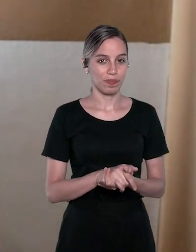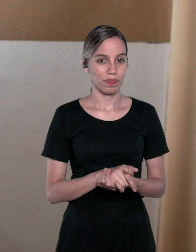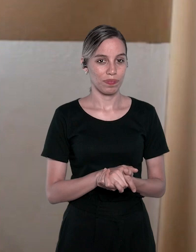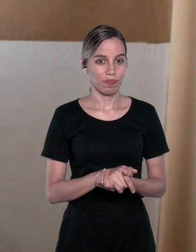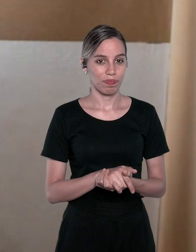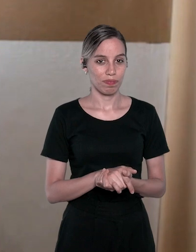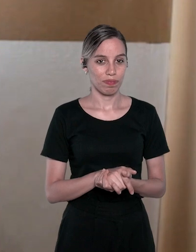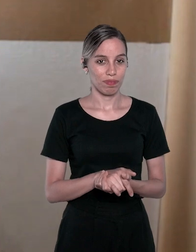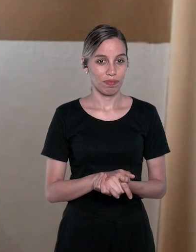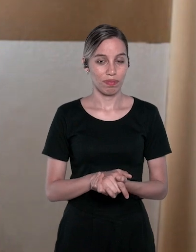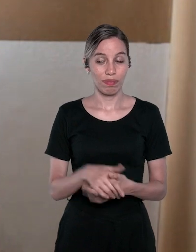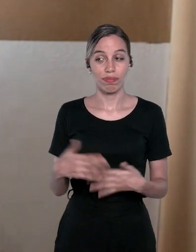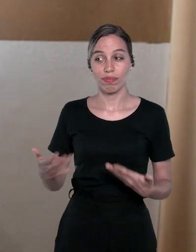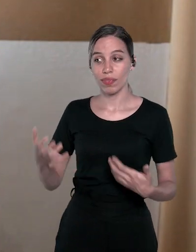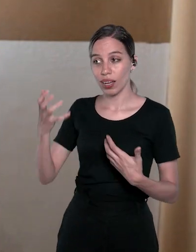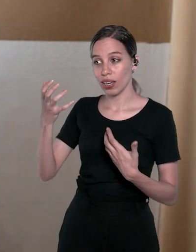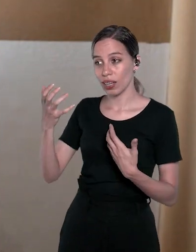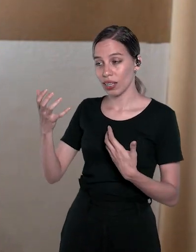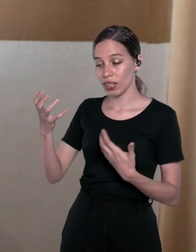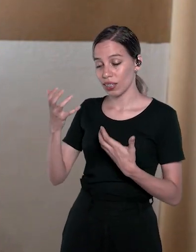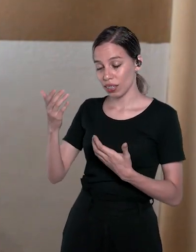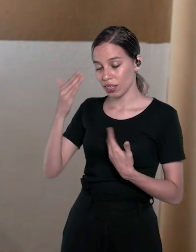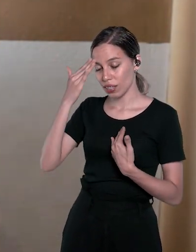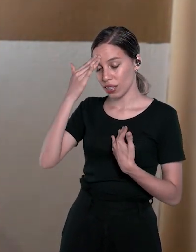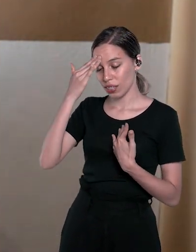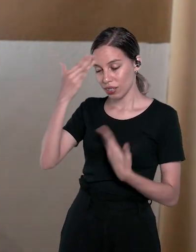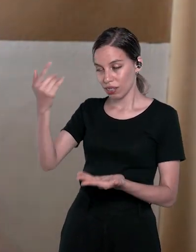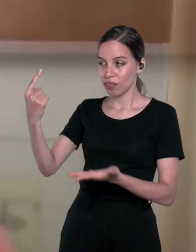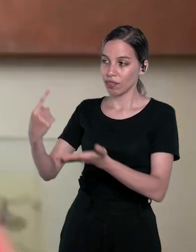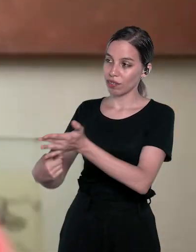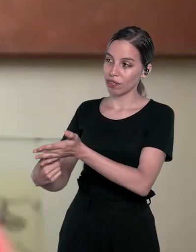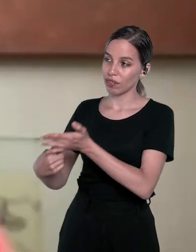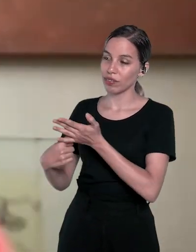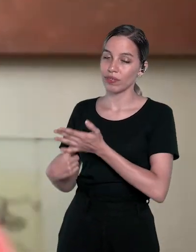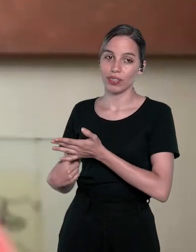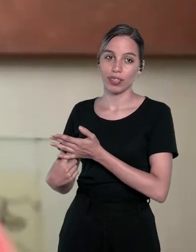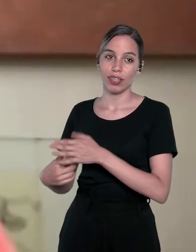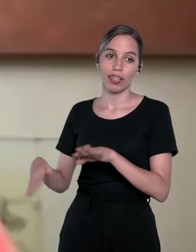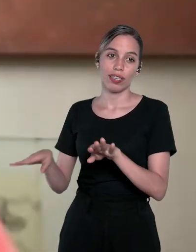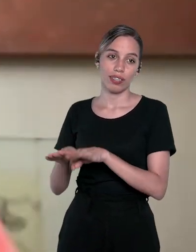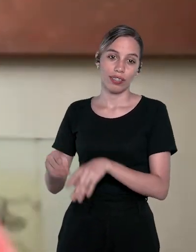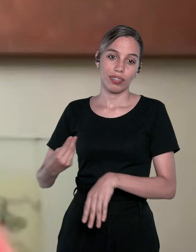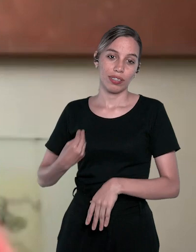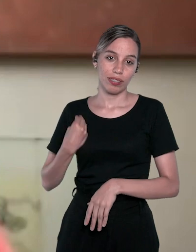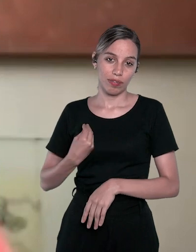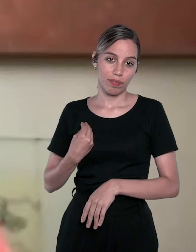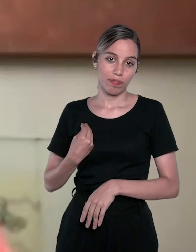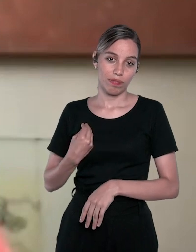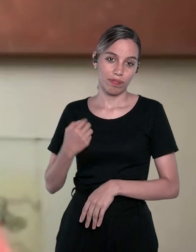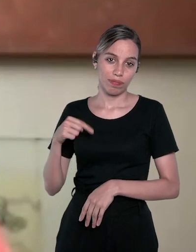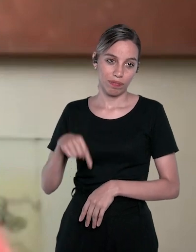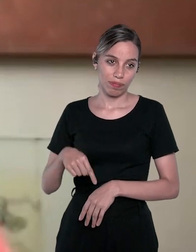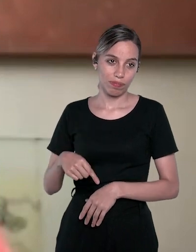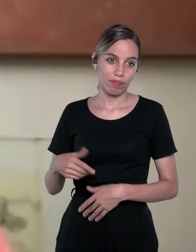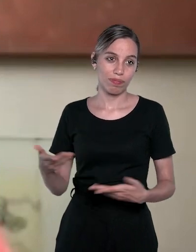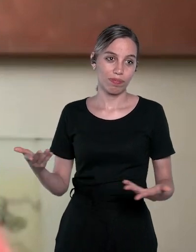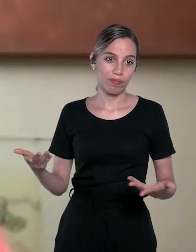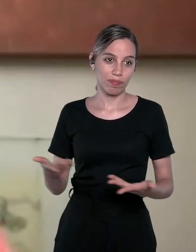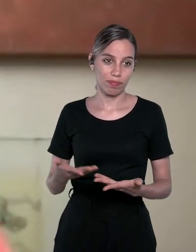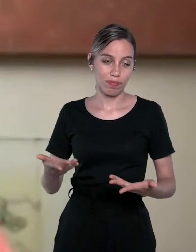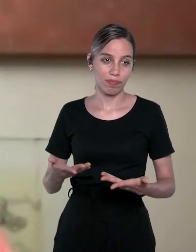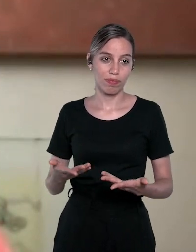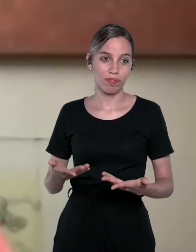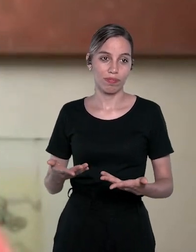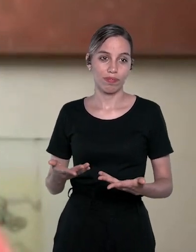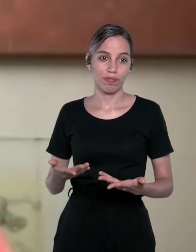finais. Eu quero agradecer o convite mais uma vez e a satisfação de estar conversando aqui